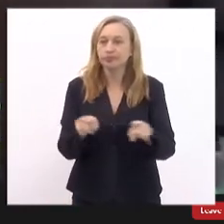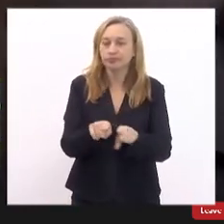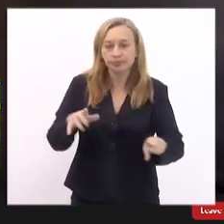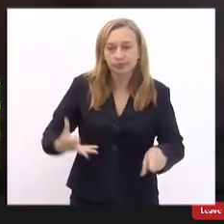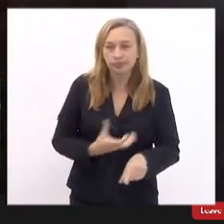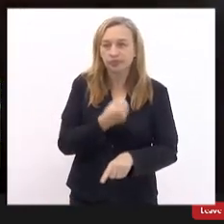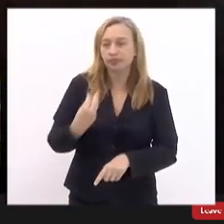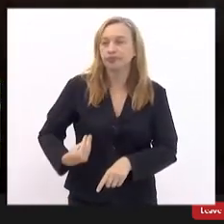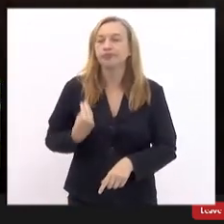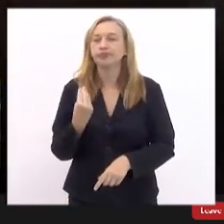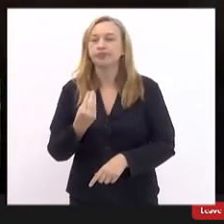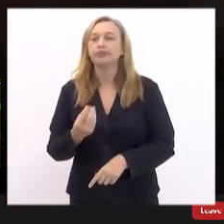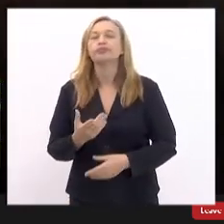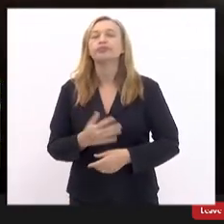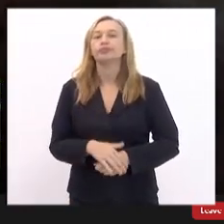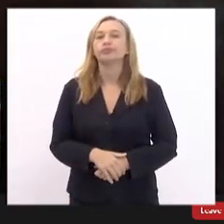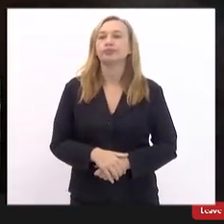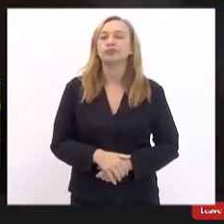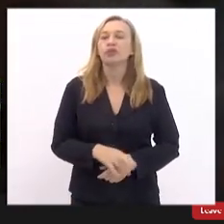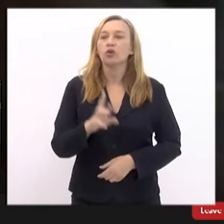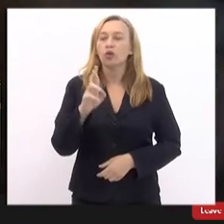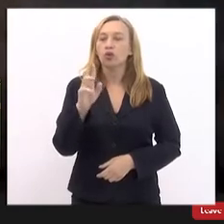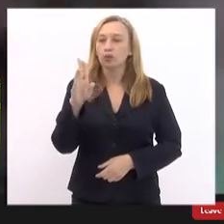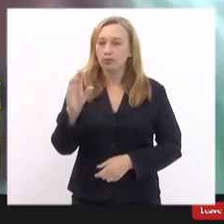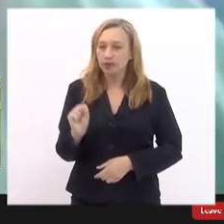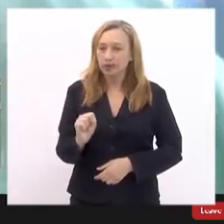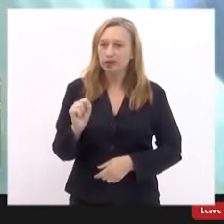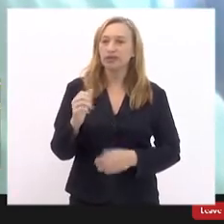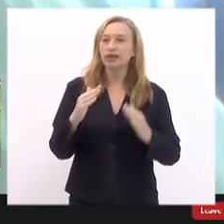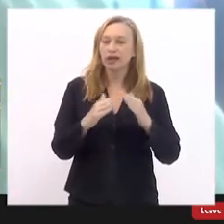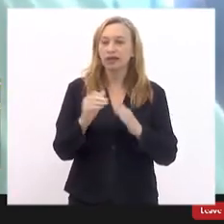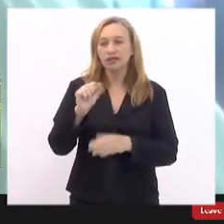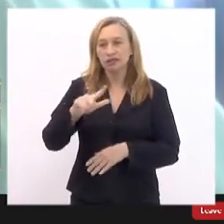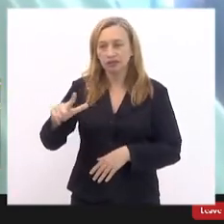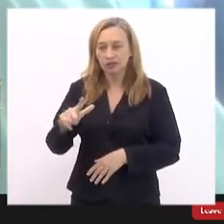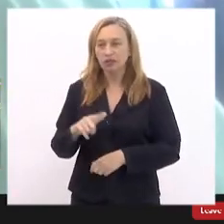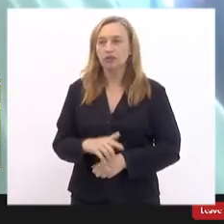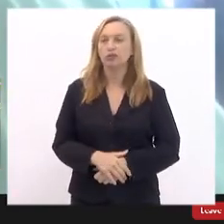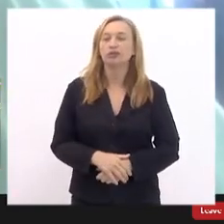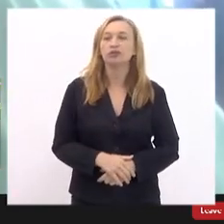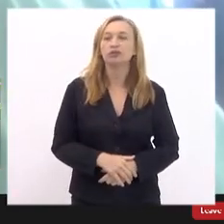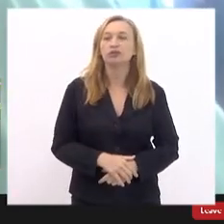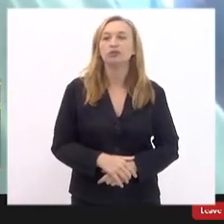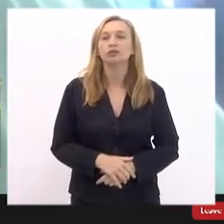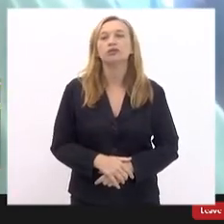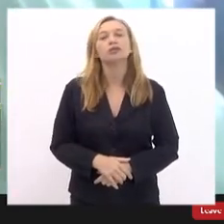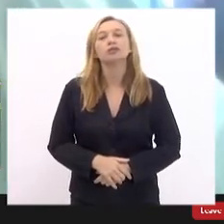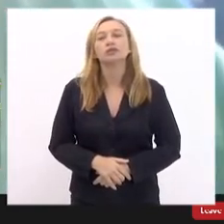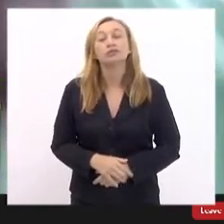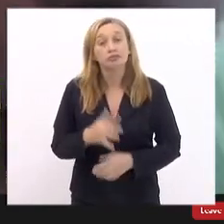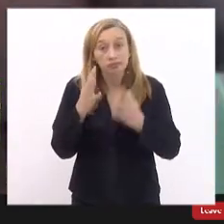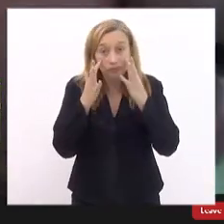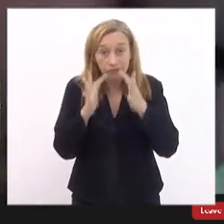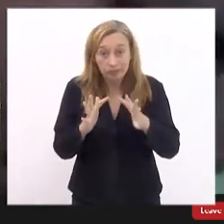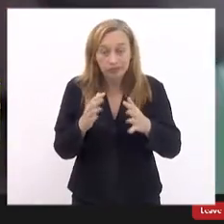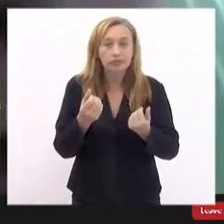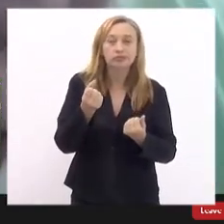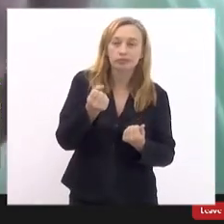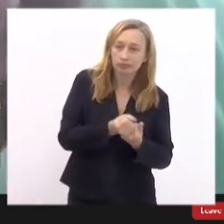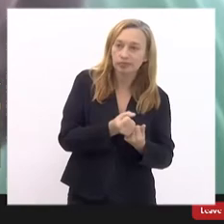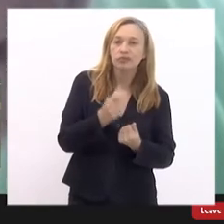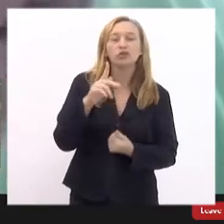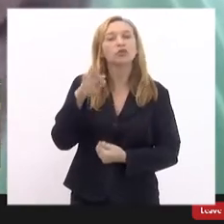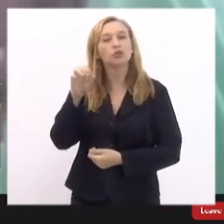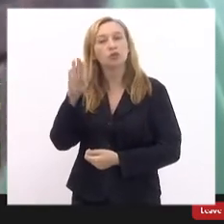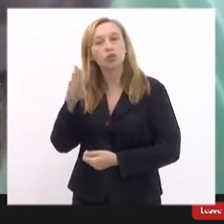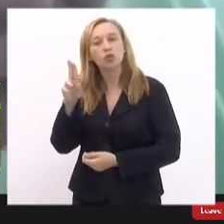aqui presente o Rubens Albuquerque, da Casa Civil, eu peço atenção e apoio para o Rubens